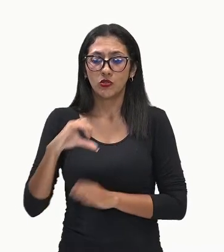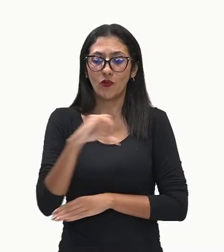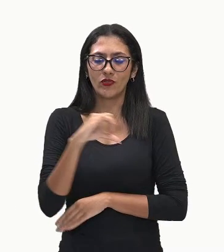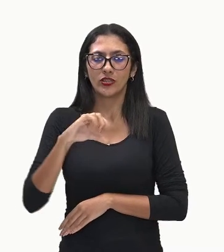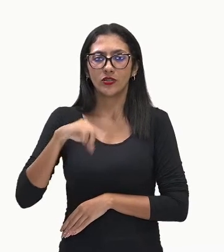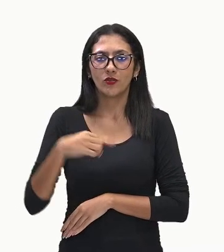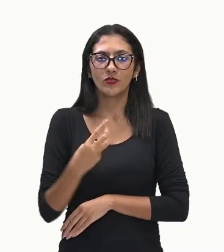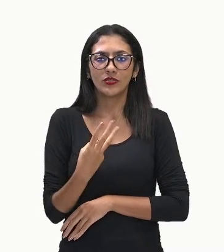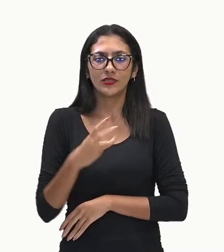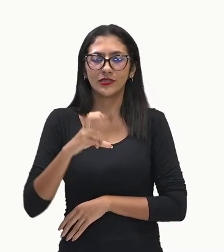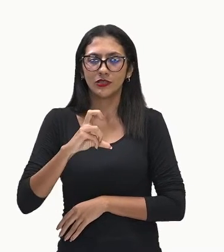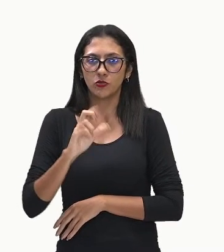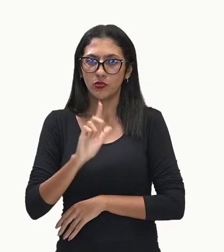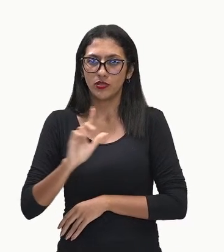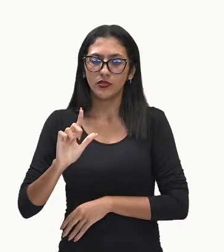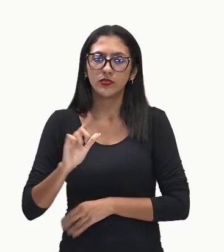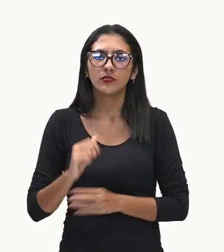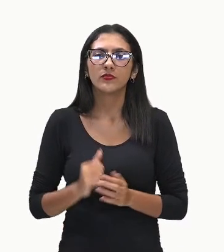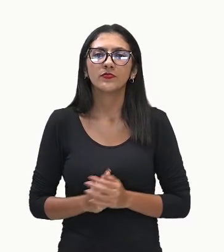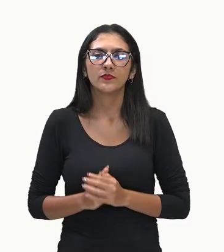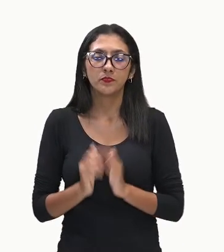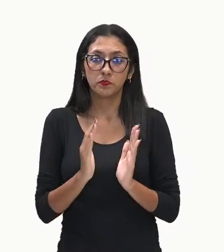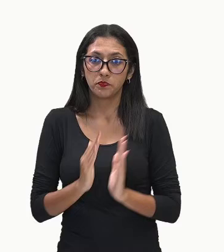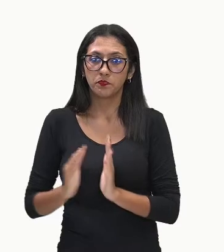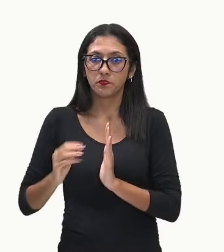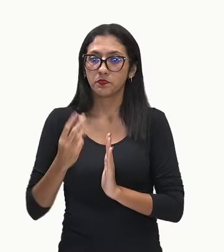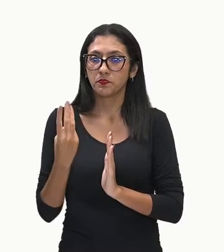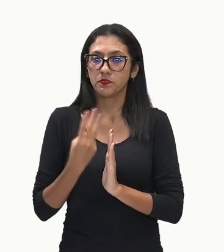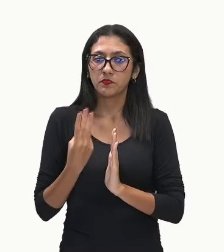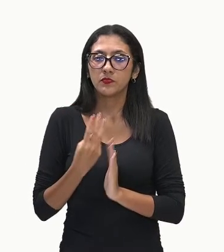99,35 litros. A máquina 3,